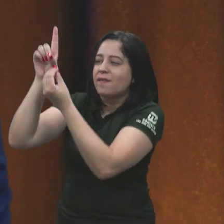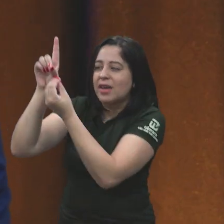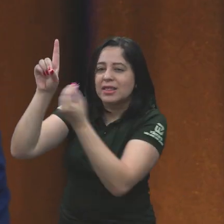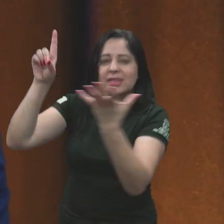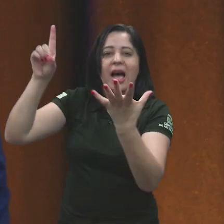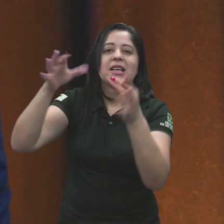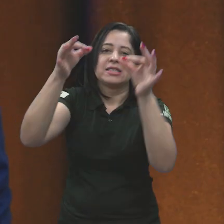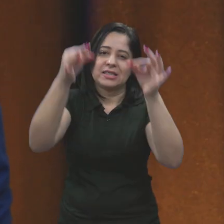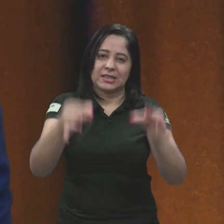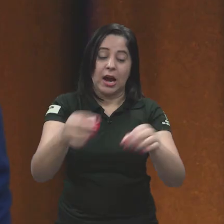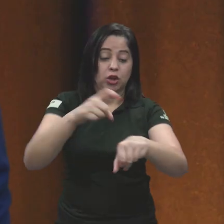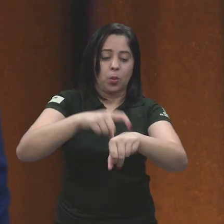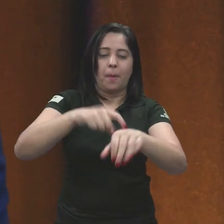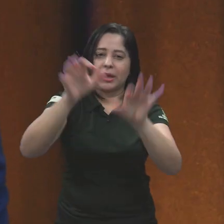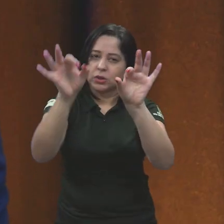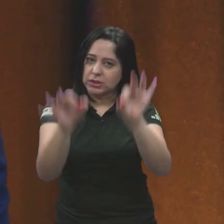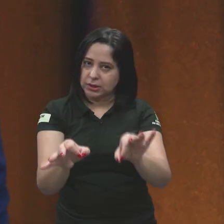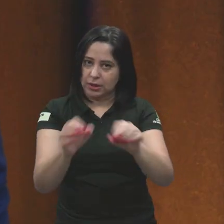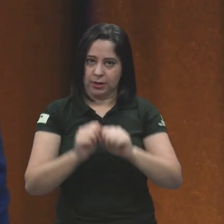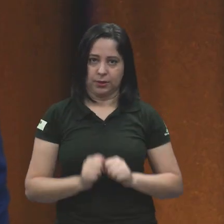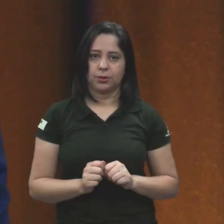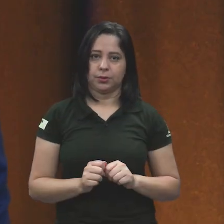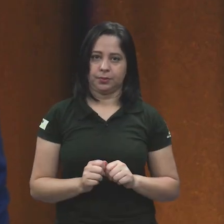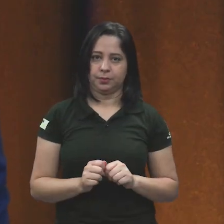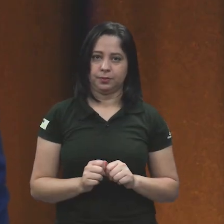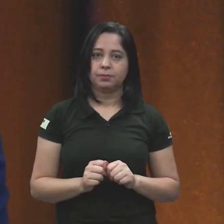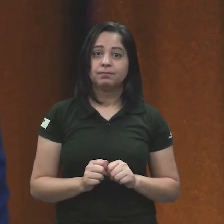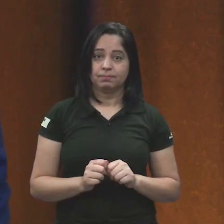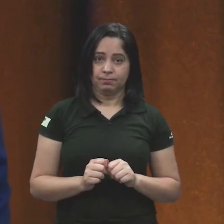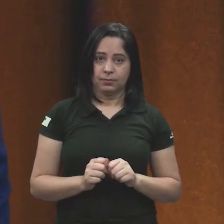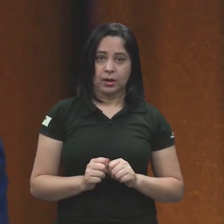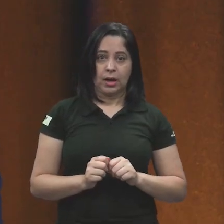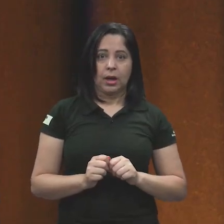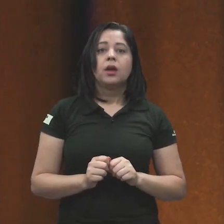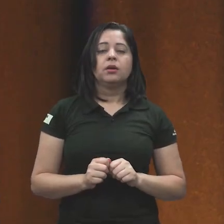que vai te dar o caminho certo na hora certa que você precisa.